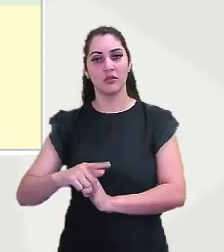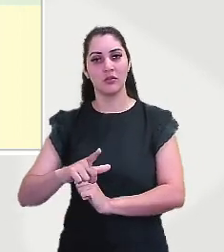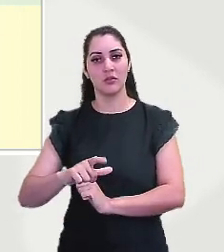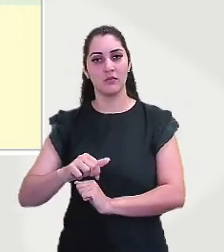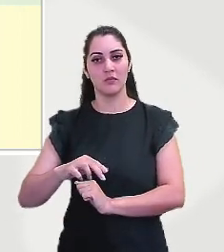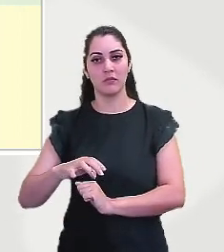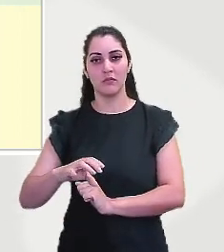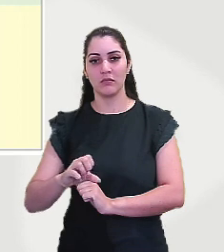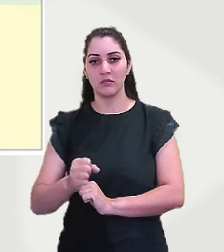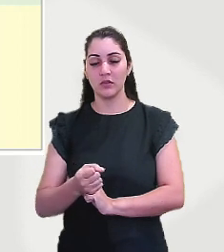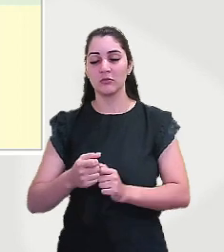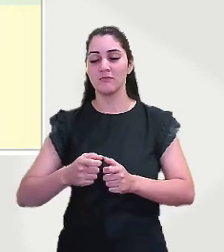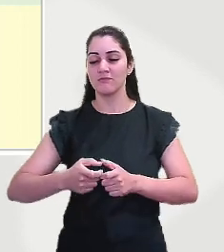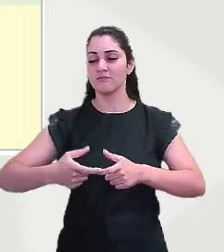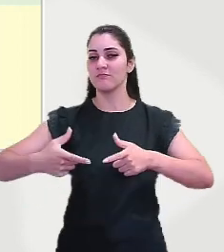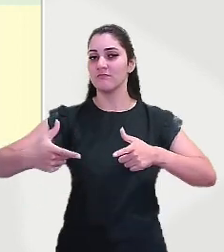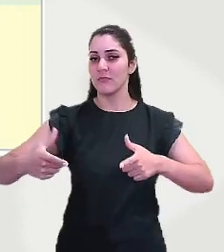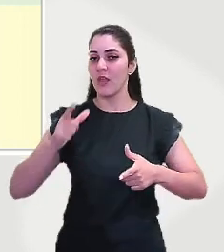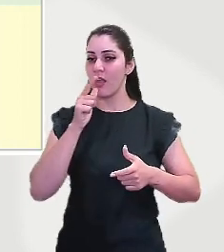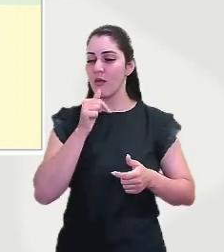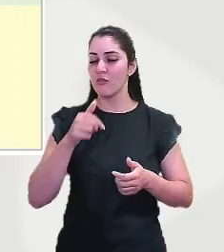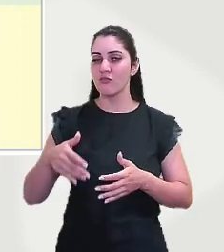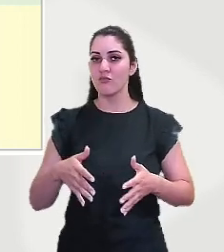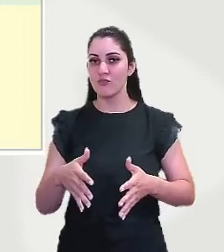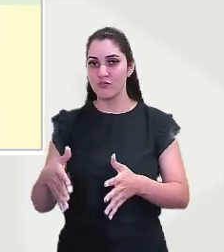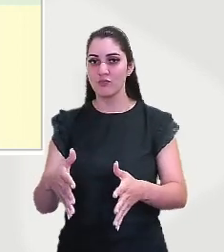de águas, formando grandes rios, né, rios de grande